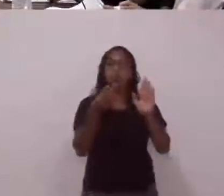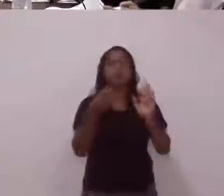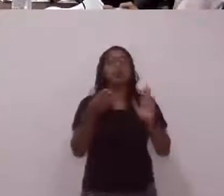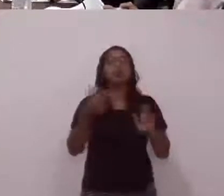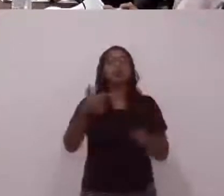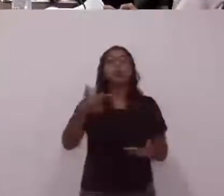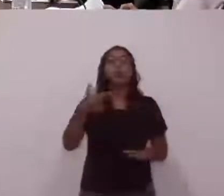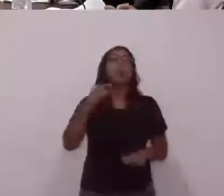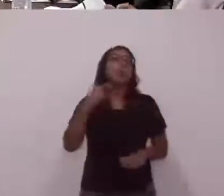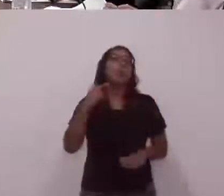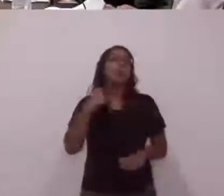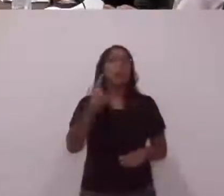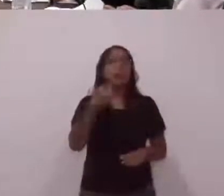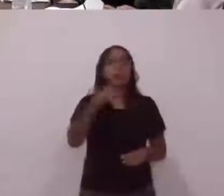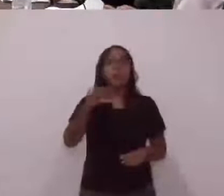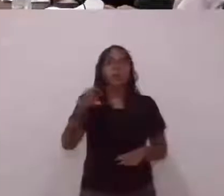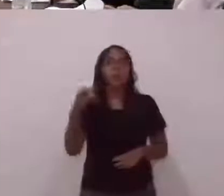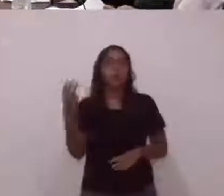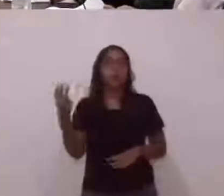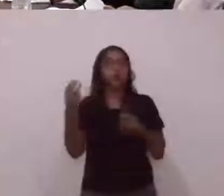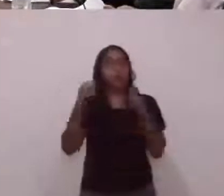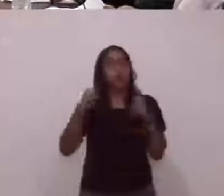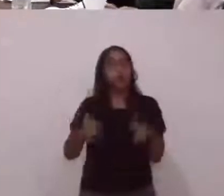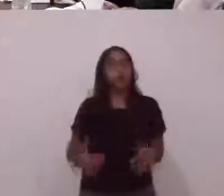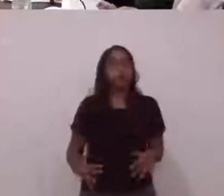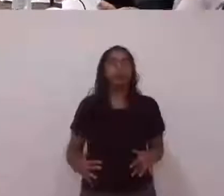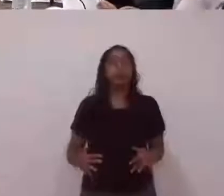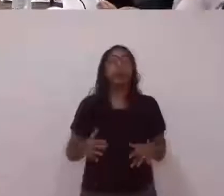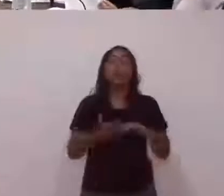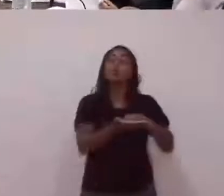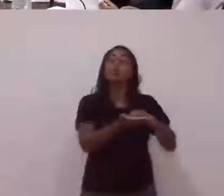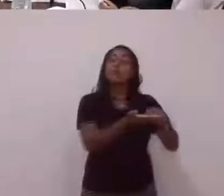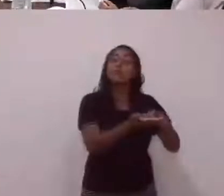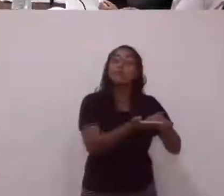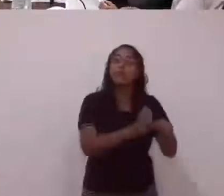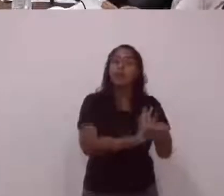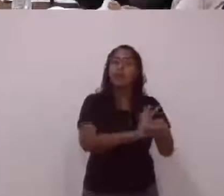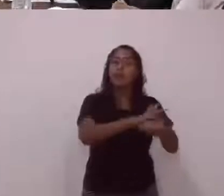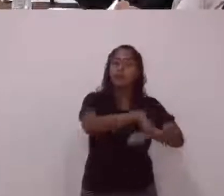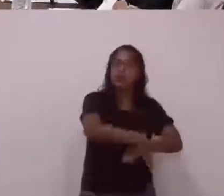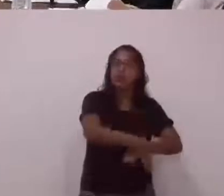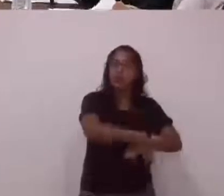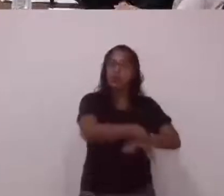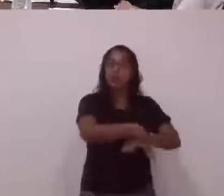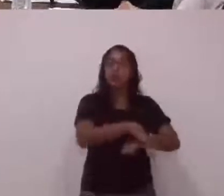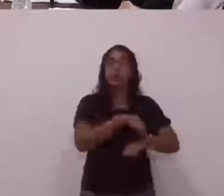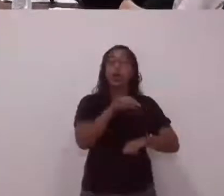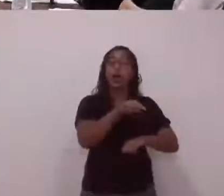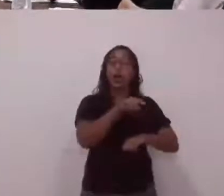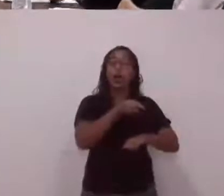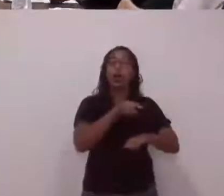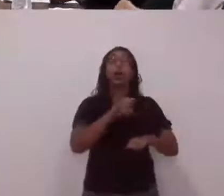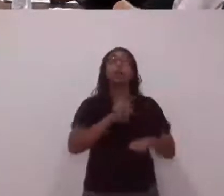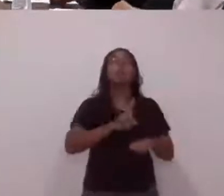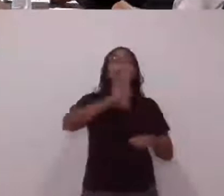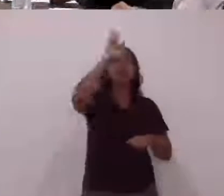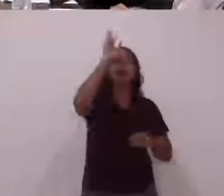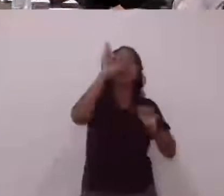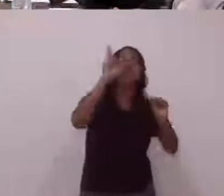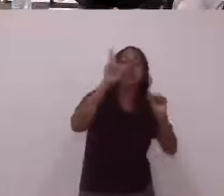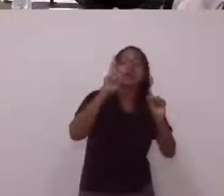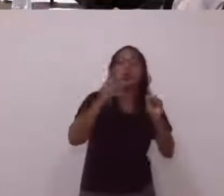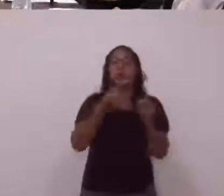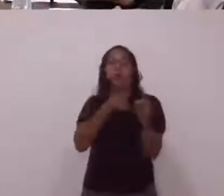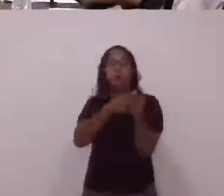de 1993, estabelece que a Secretaria de Segurança Pública fica autorizada a celebrar convênio com os